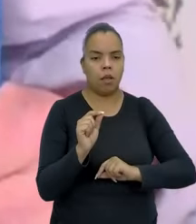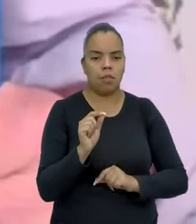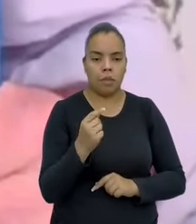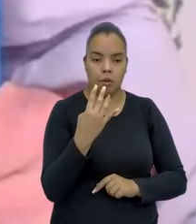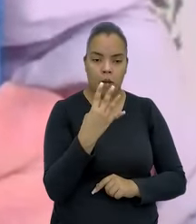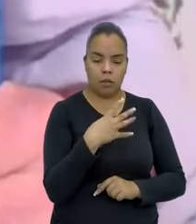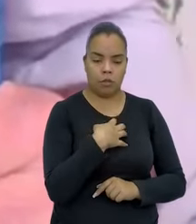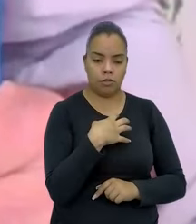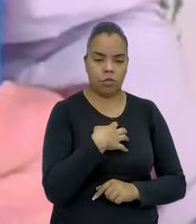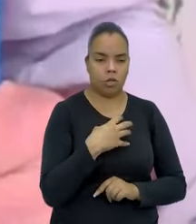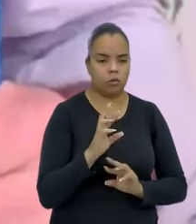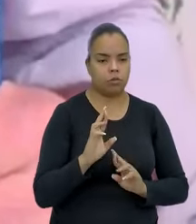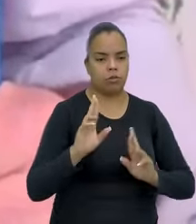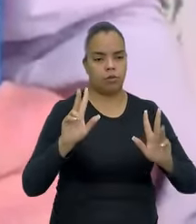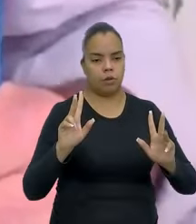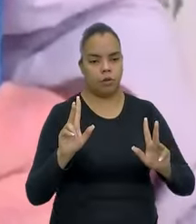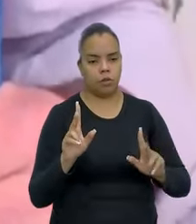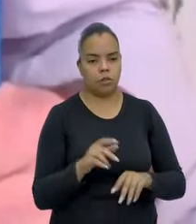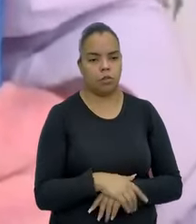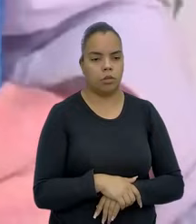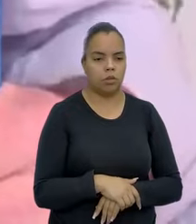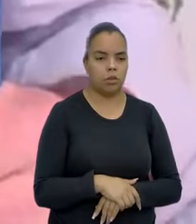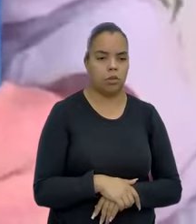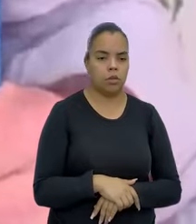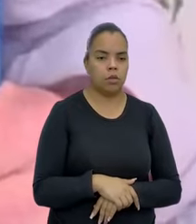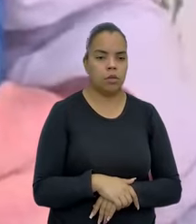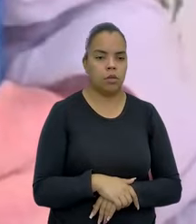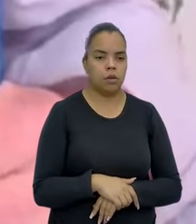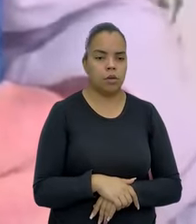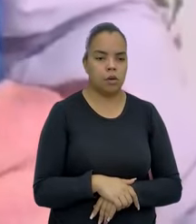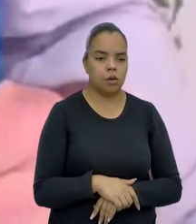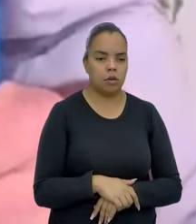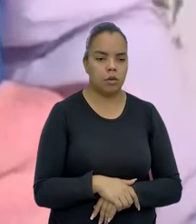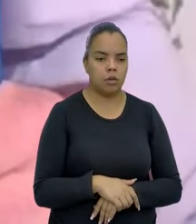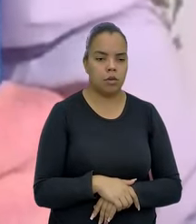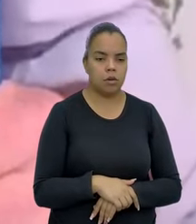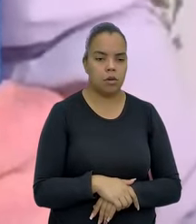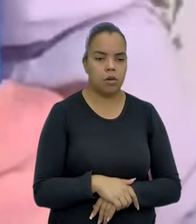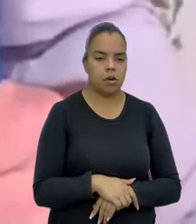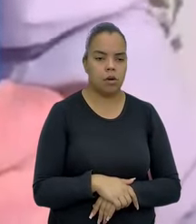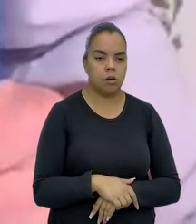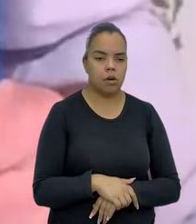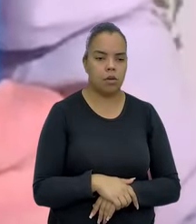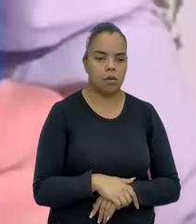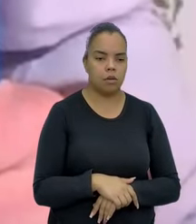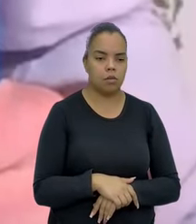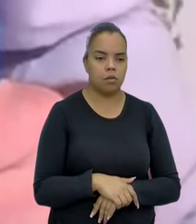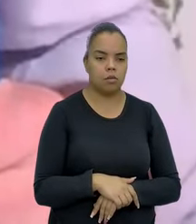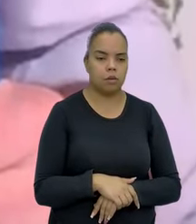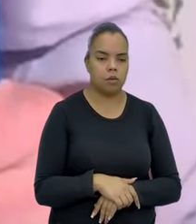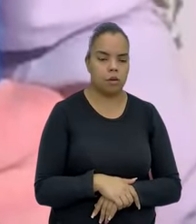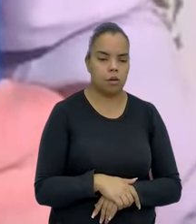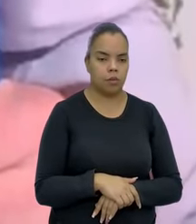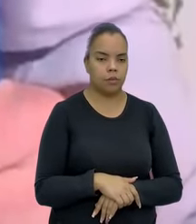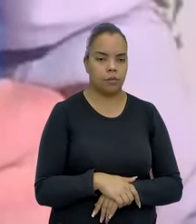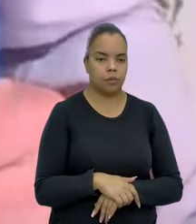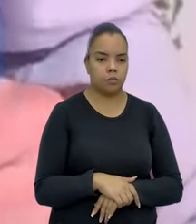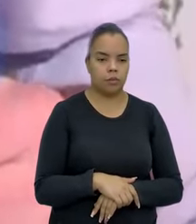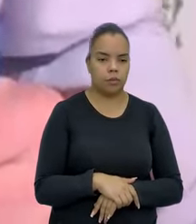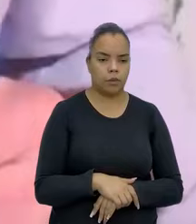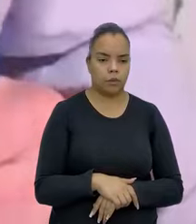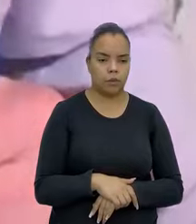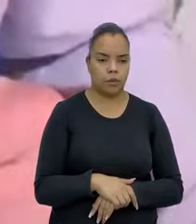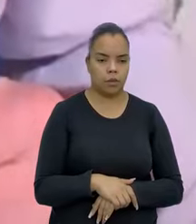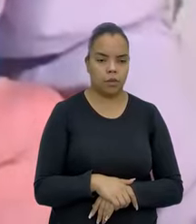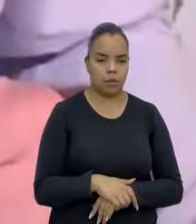maneiras diferentes e do quadrado para o retângulo agora trocando dois pinos e apenas um